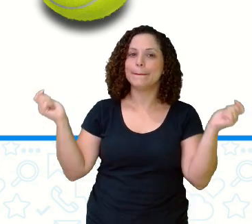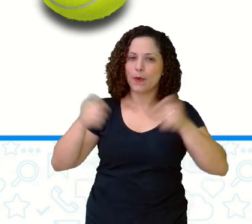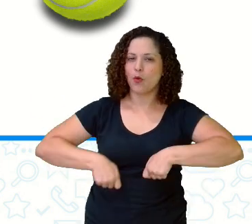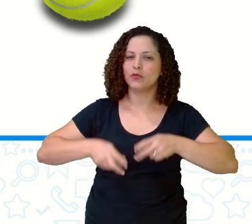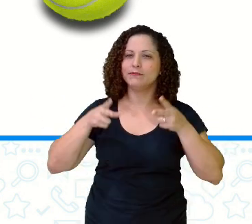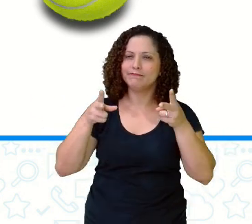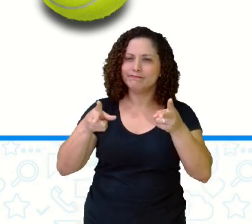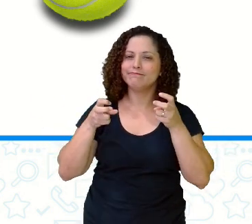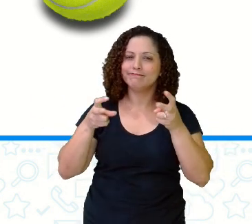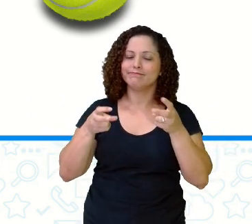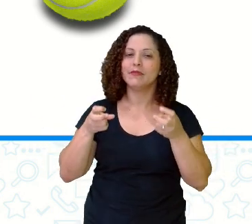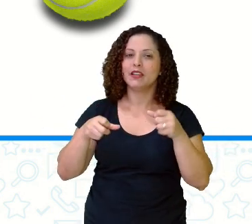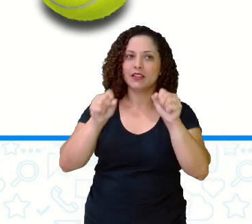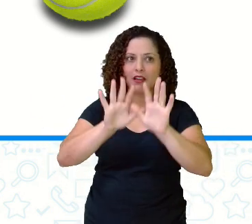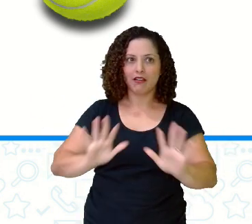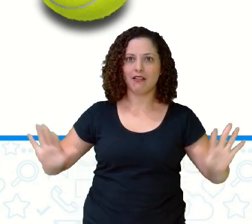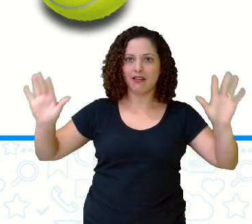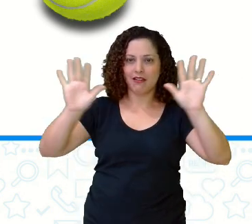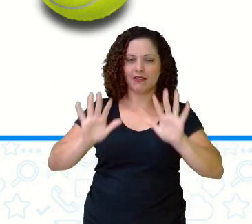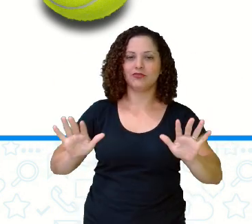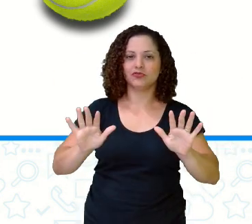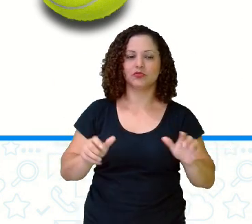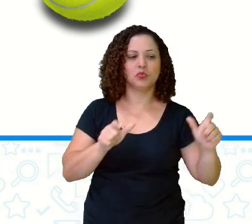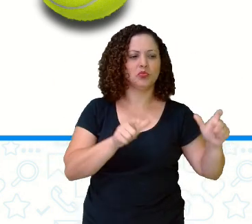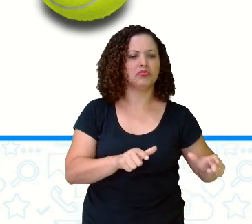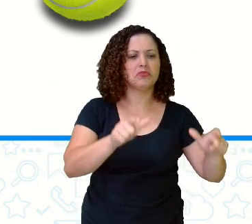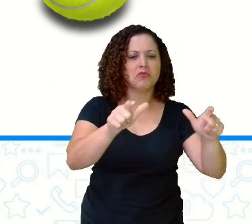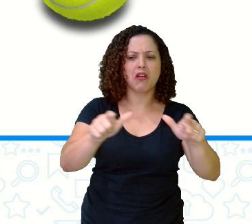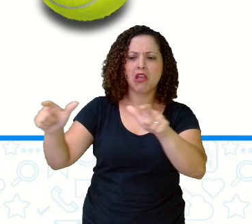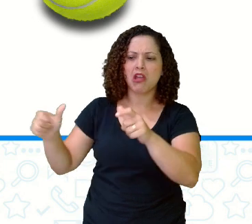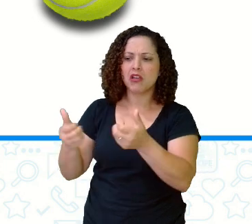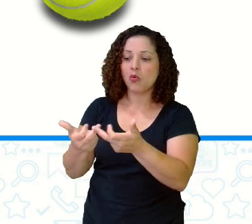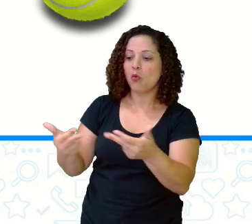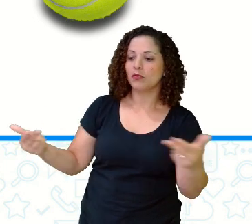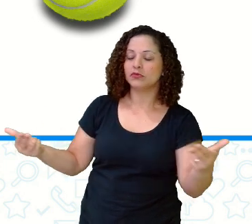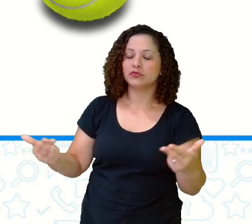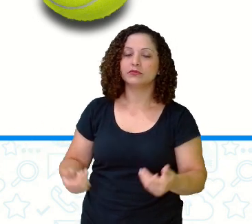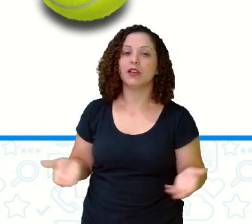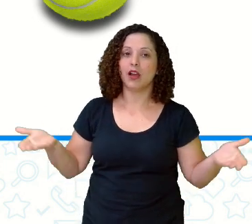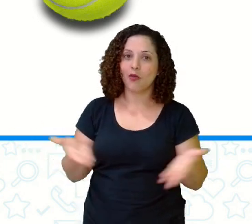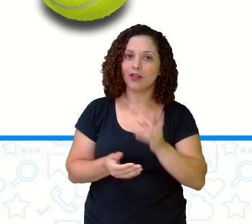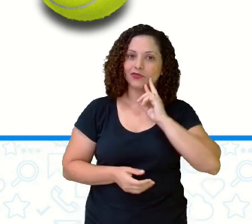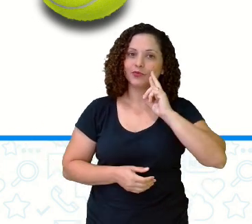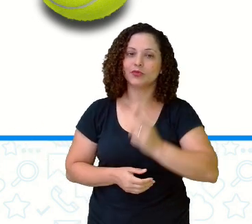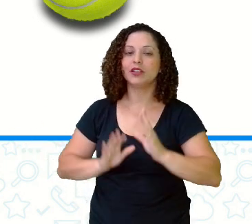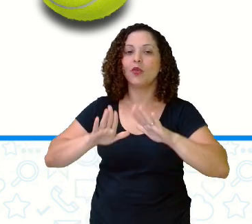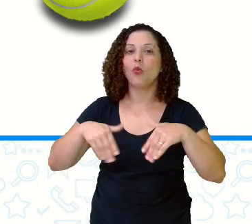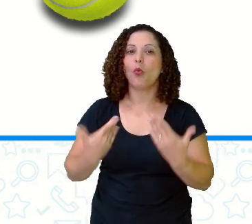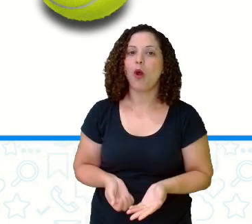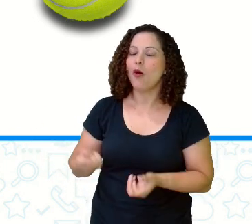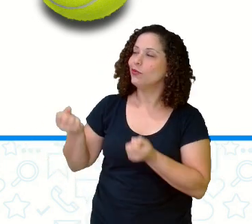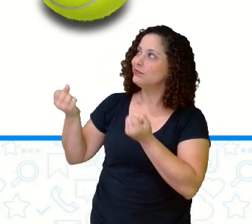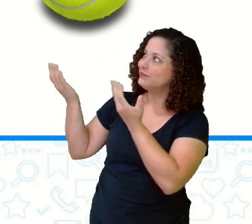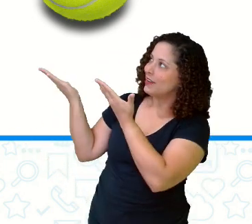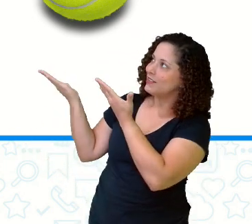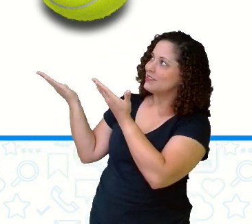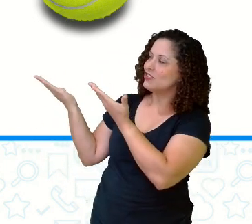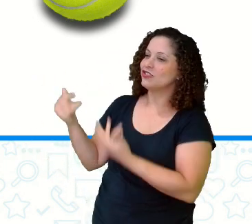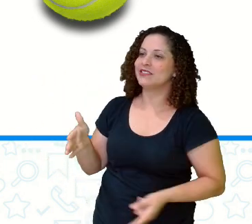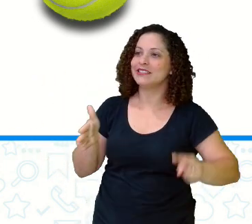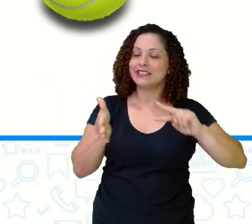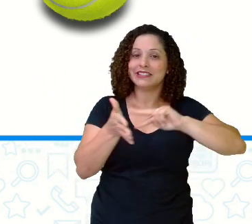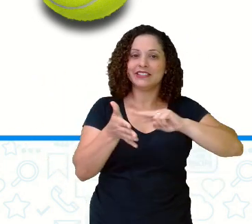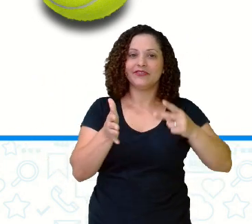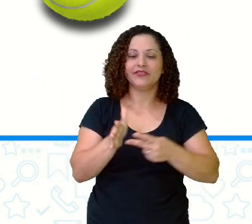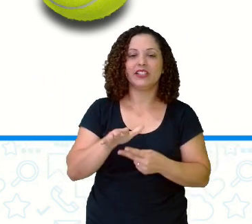e espaciais no meio onde vivemos. Sabendo disso, responda. Quais figuras abaixo representam